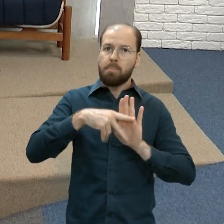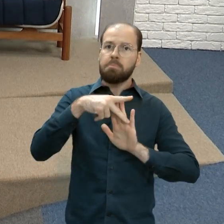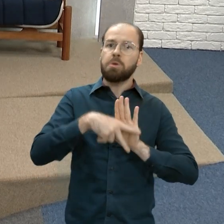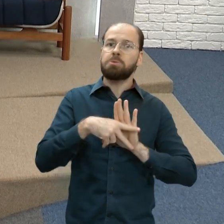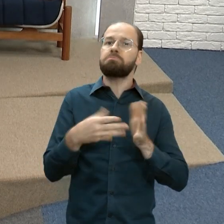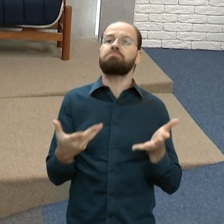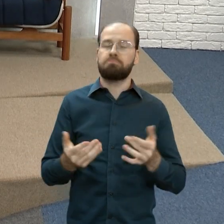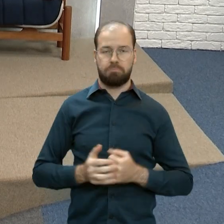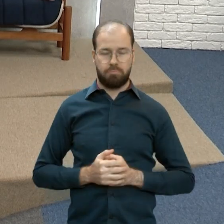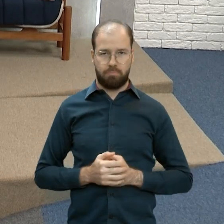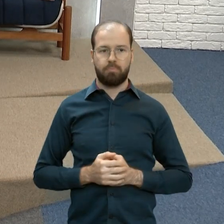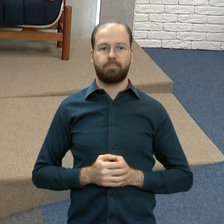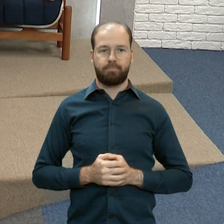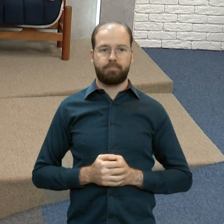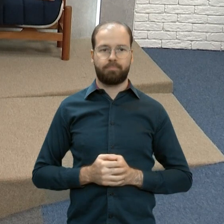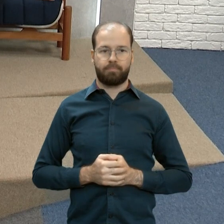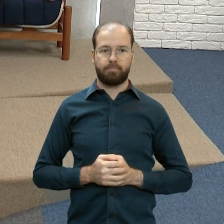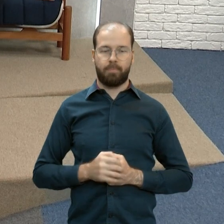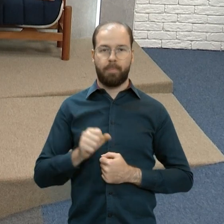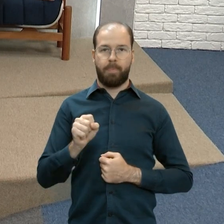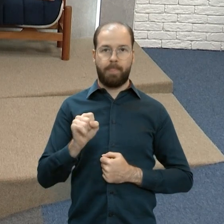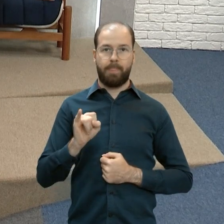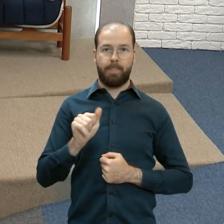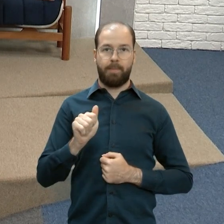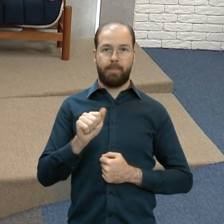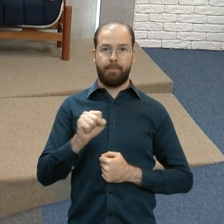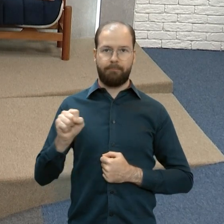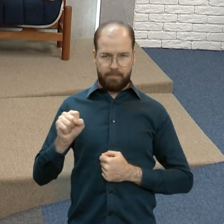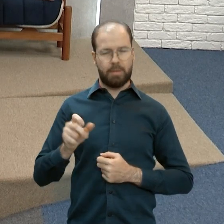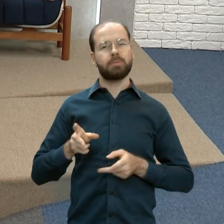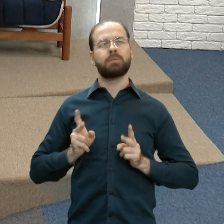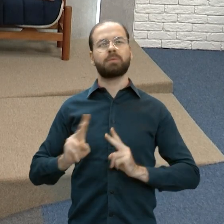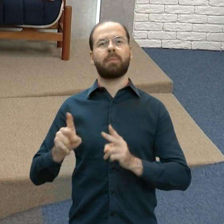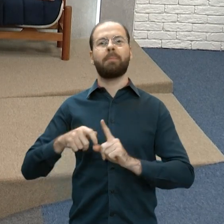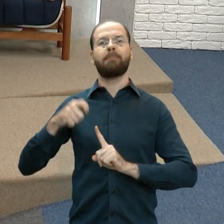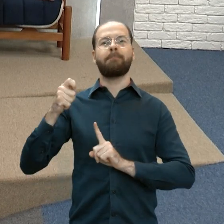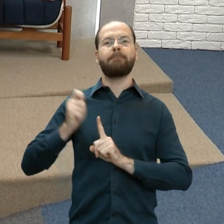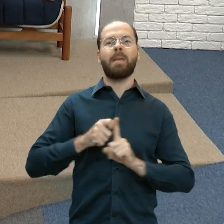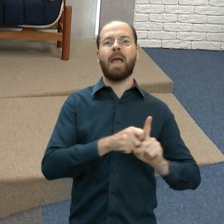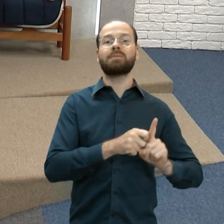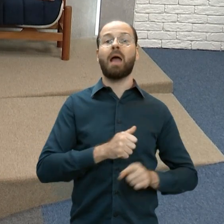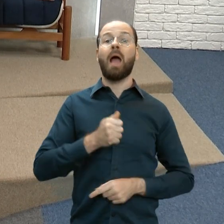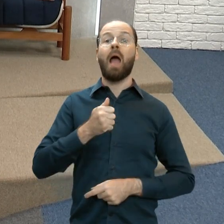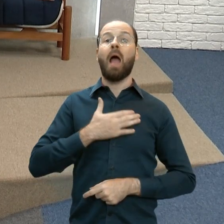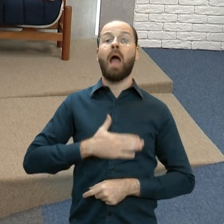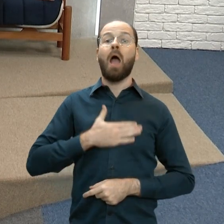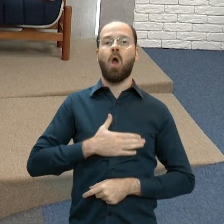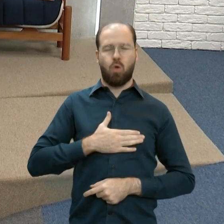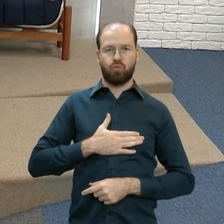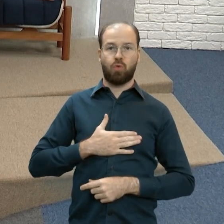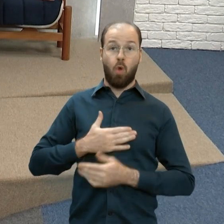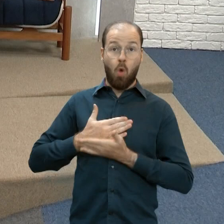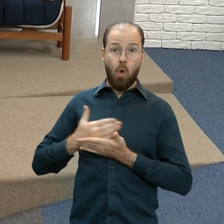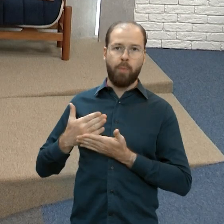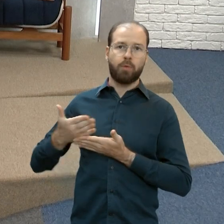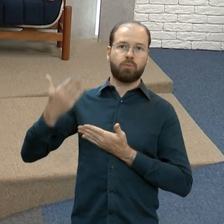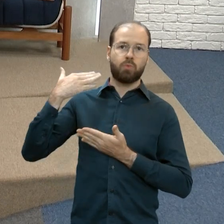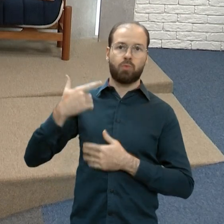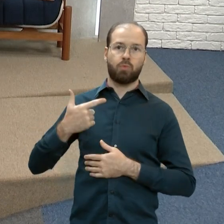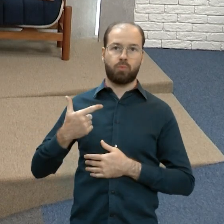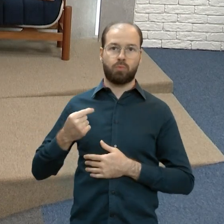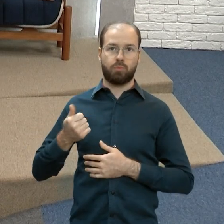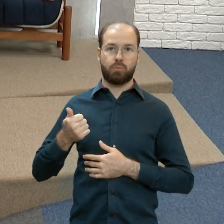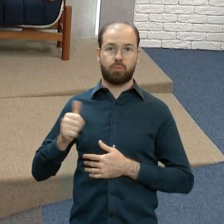o CIAS ele já trabalha voltado a esse assunto todo o mês de agosto, desde 2018. Então, nós temos a equipe de